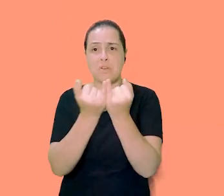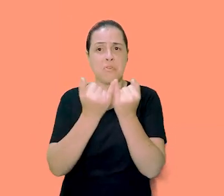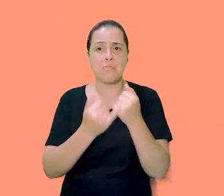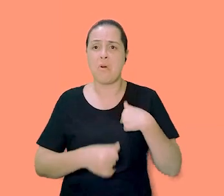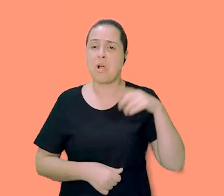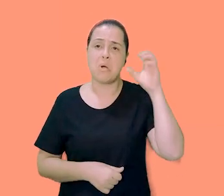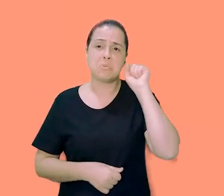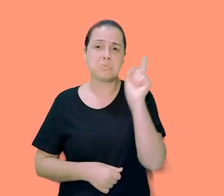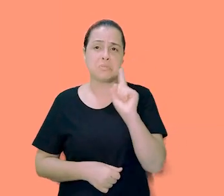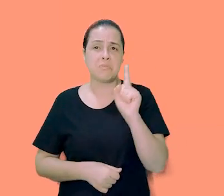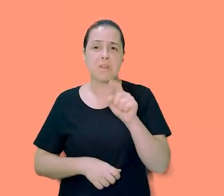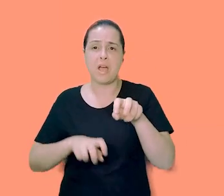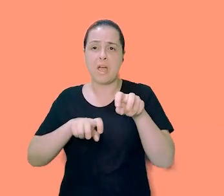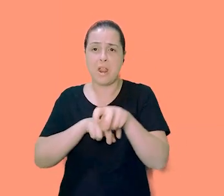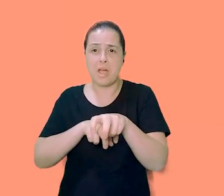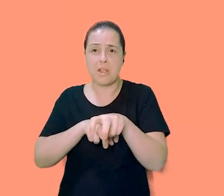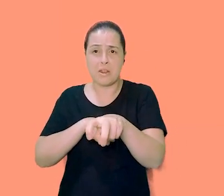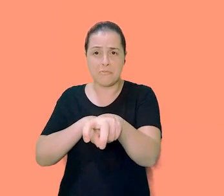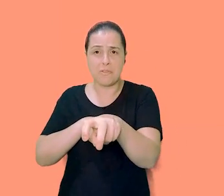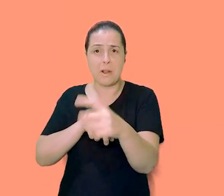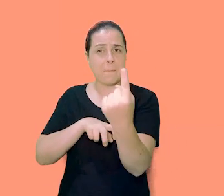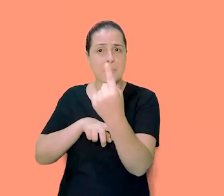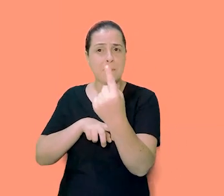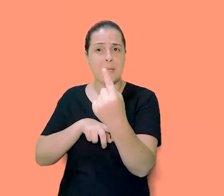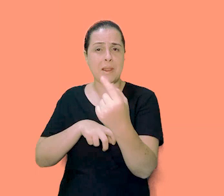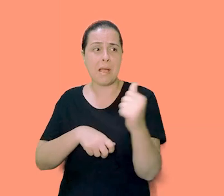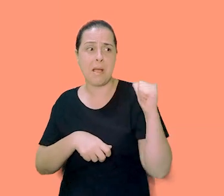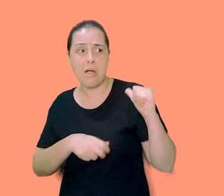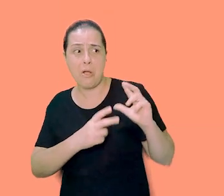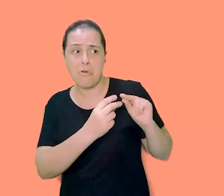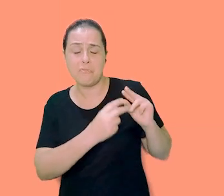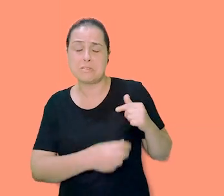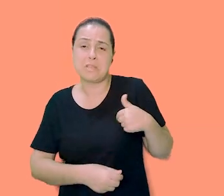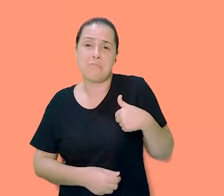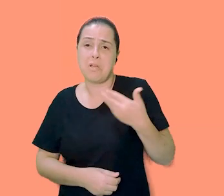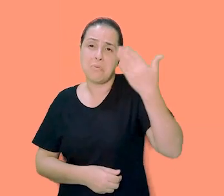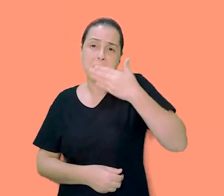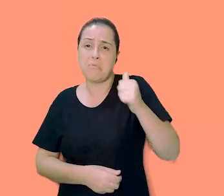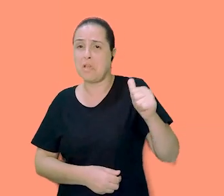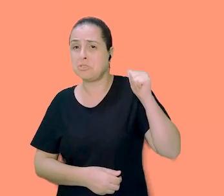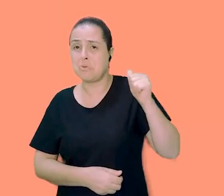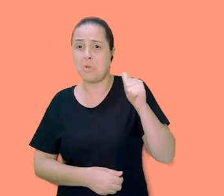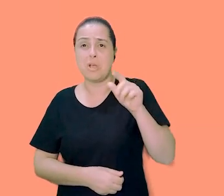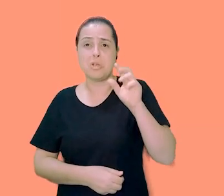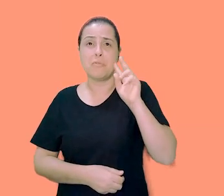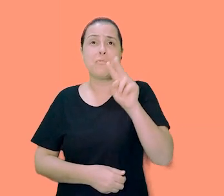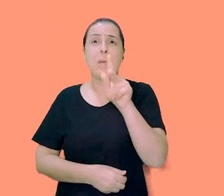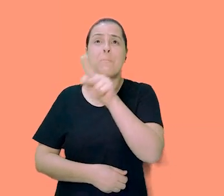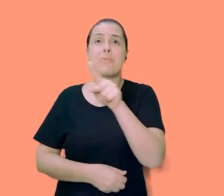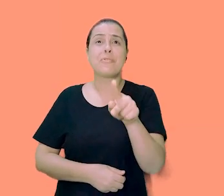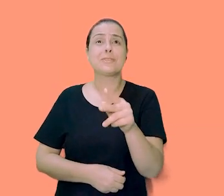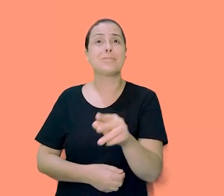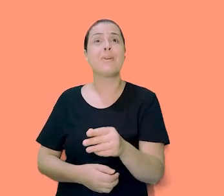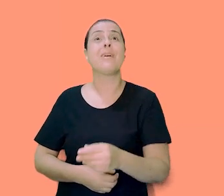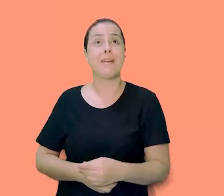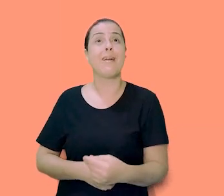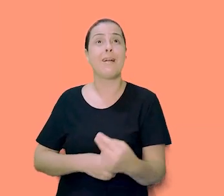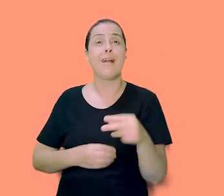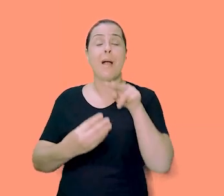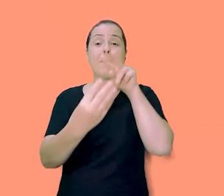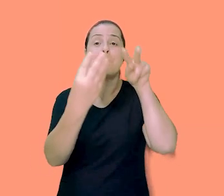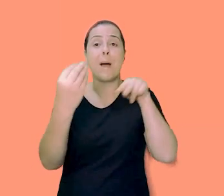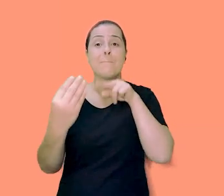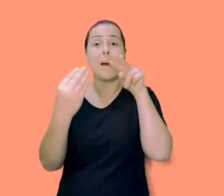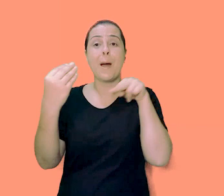fofoquinha. Então, eu sentava na primeira fileira, eu não enxergava a sala, também depois eu estava de costas para eles. Então, eu ouvia a professora da minha frente. Então, eu tinha a matéria, a